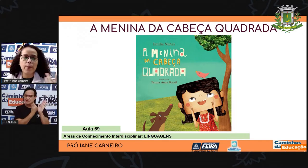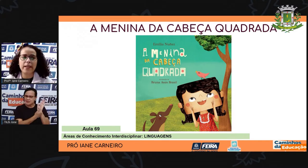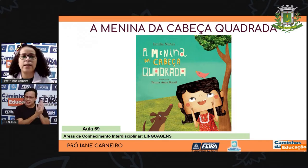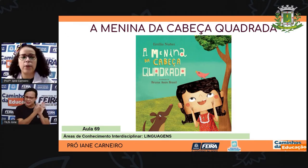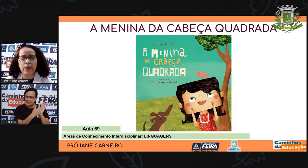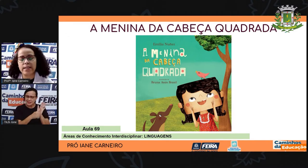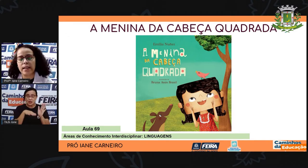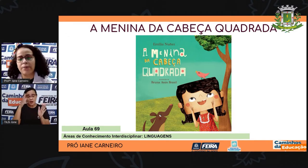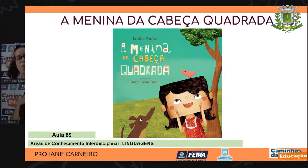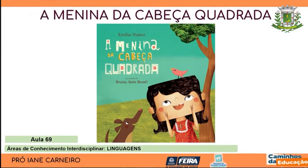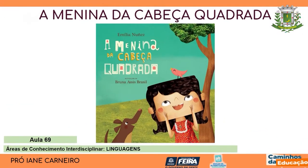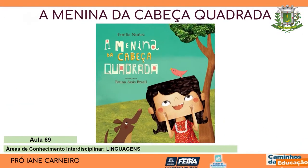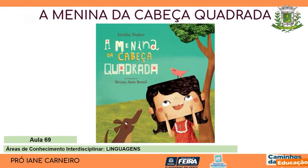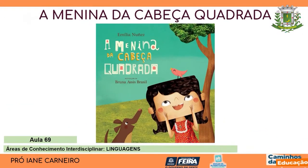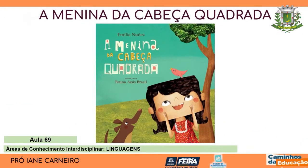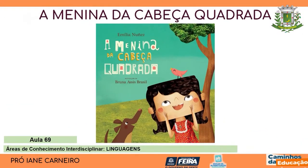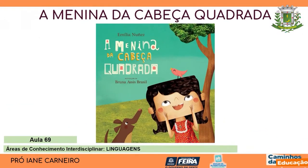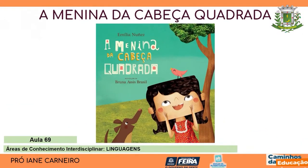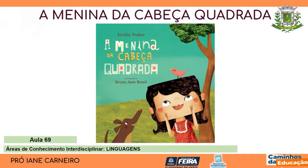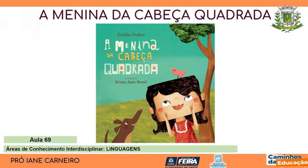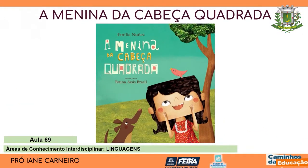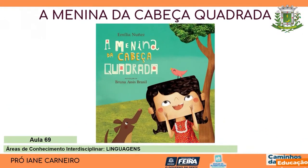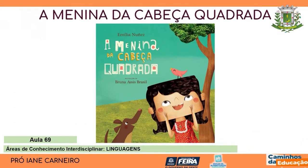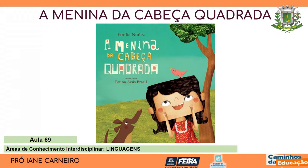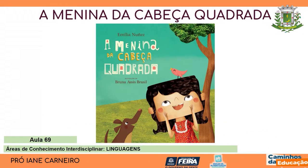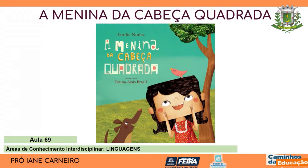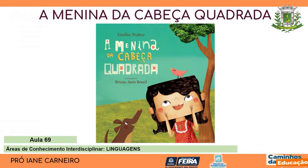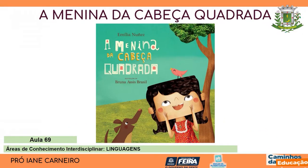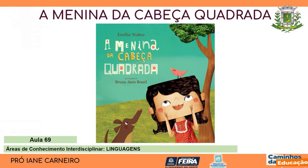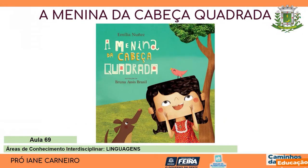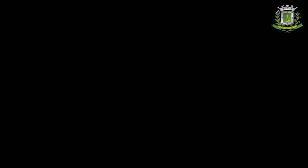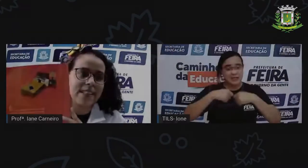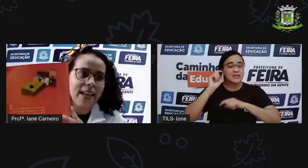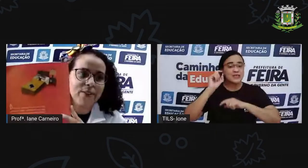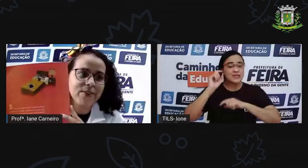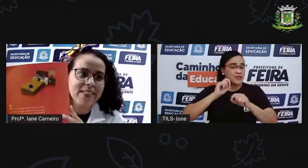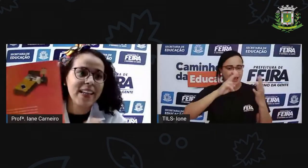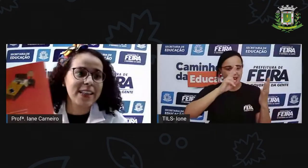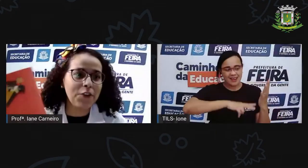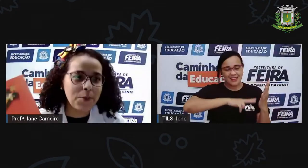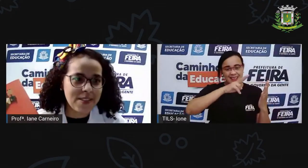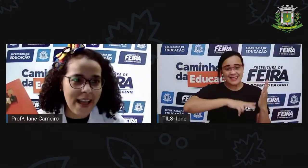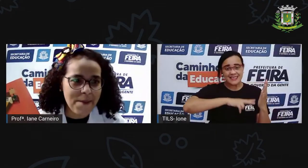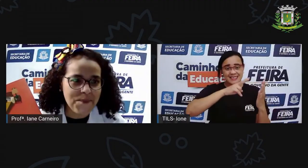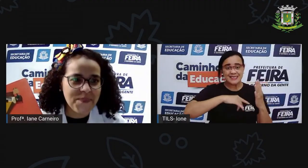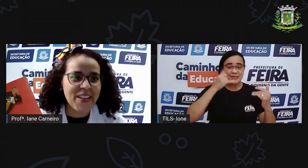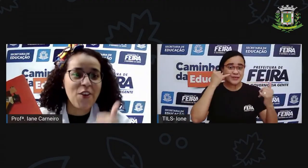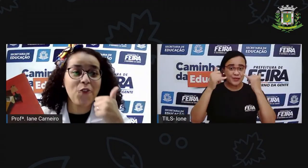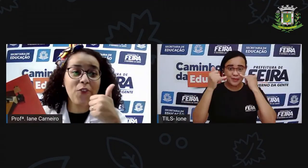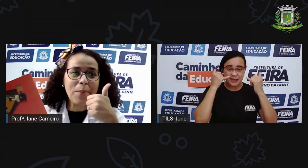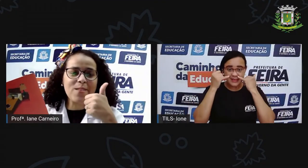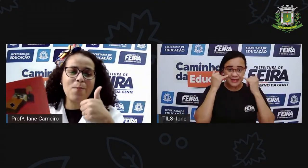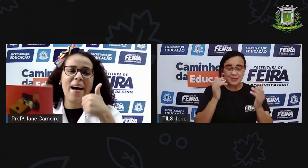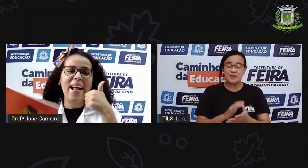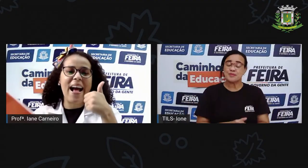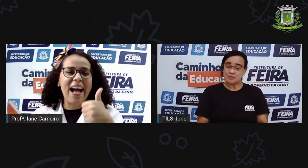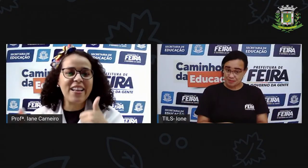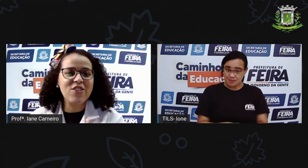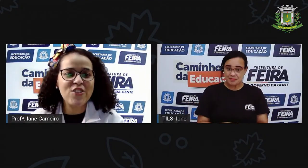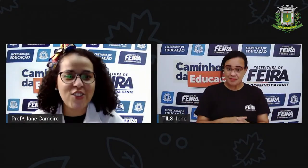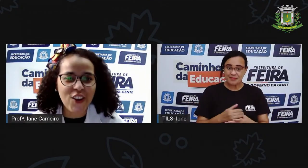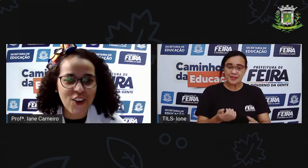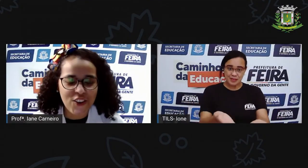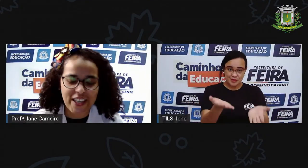sobre o que esse livro vai falar? Basta você ler aqui, tá certo? Então vamos lá? Vamos para